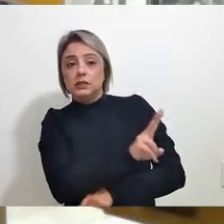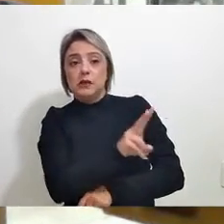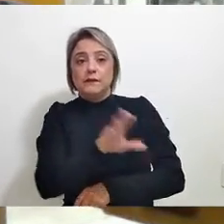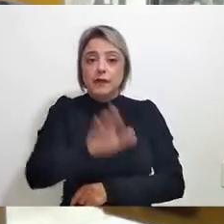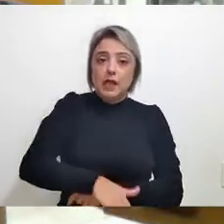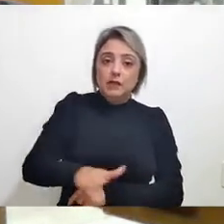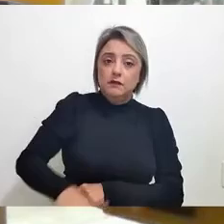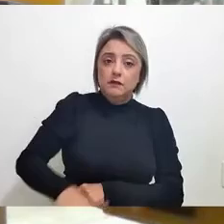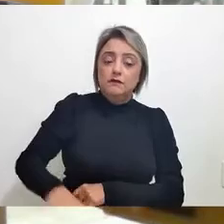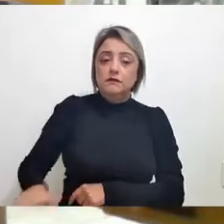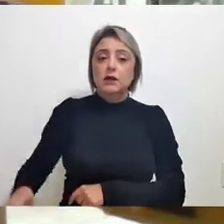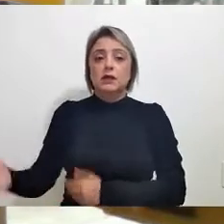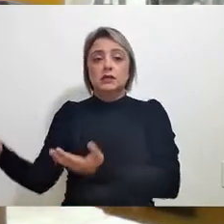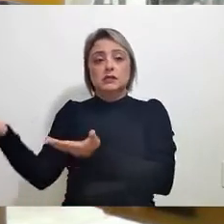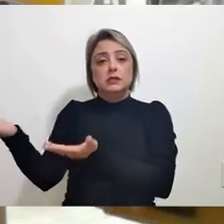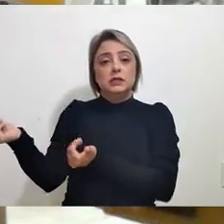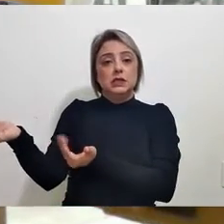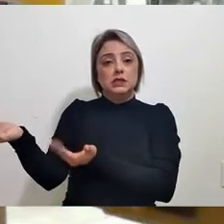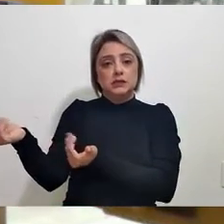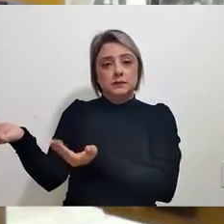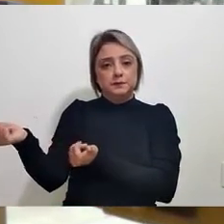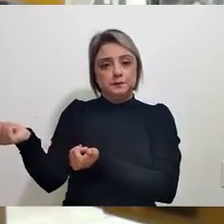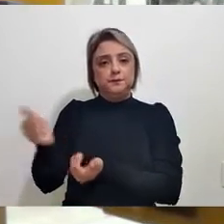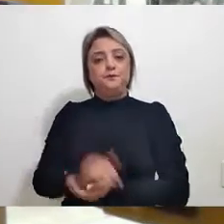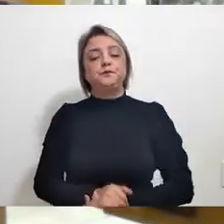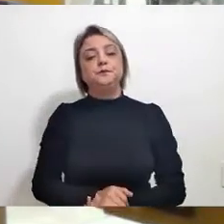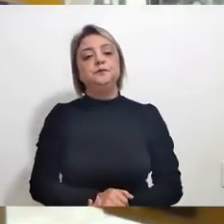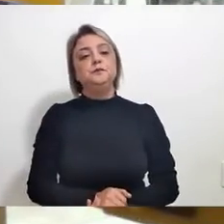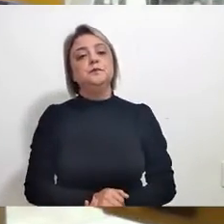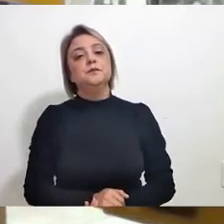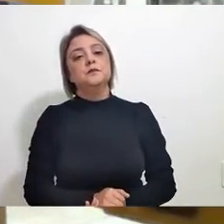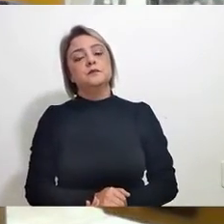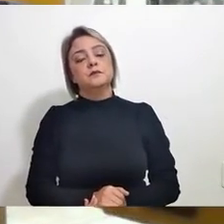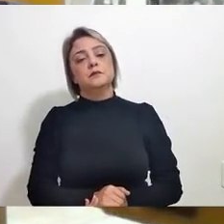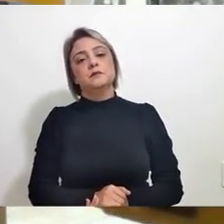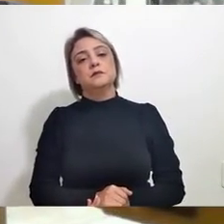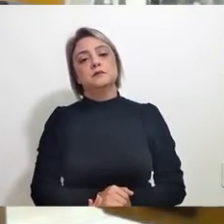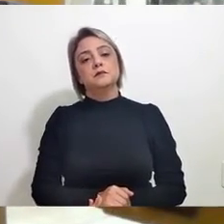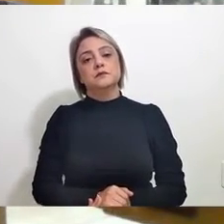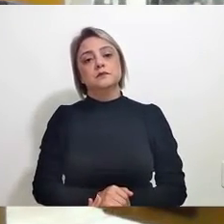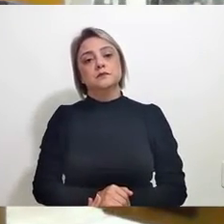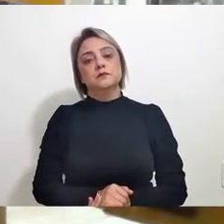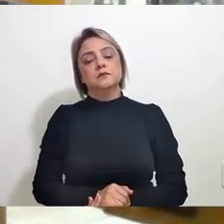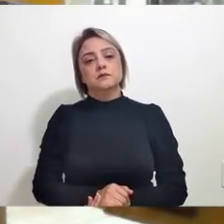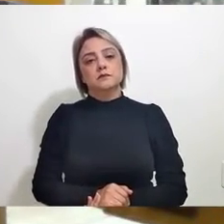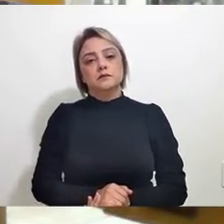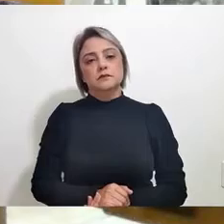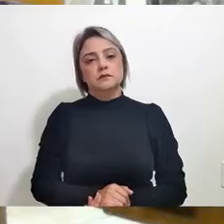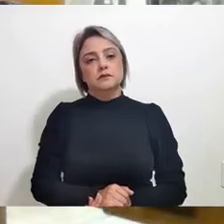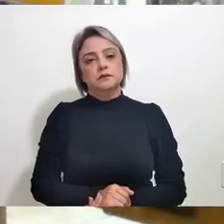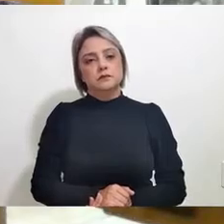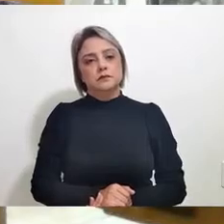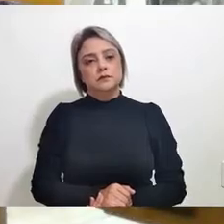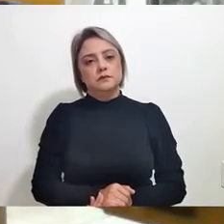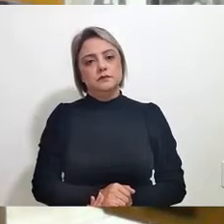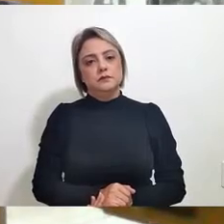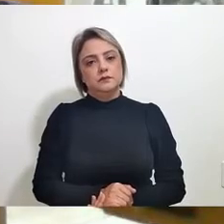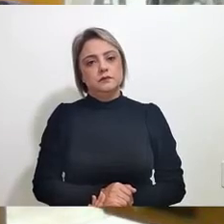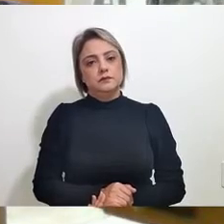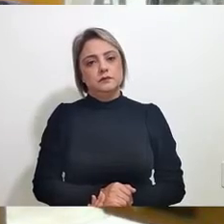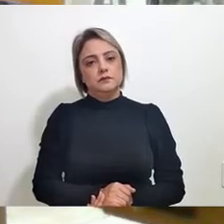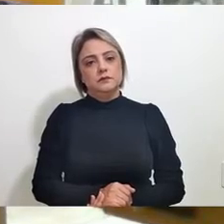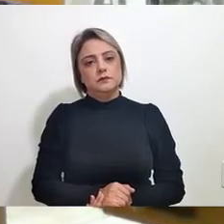2.000 pessoas na caminhada aqui do Gama. Foi uma caminhada linda, junto à Regional de Ensino, que também é muito aberta aqui para o Gama. Os professores,